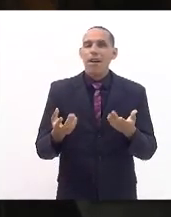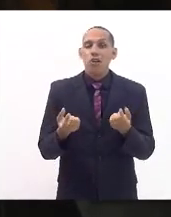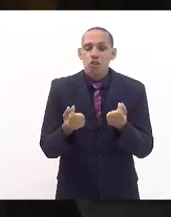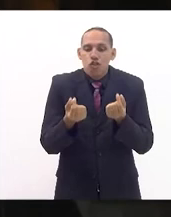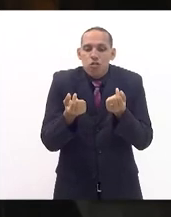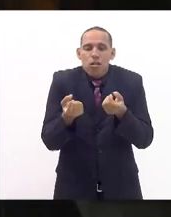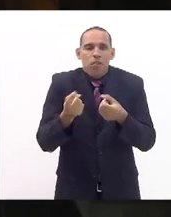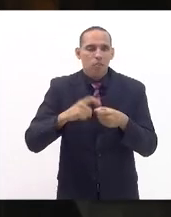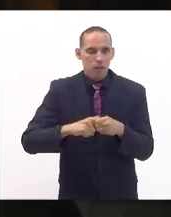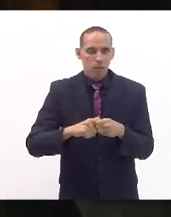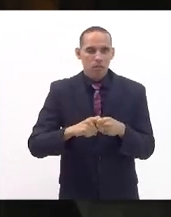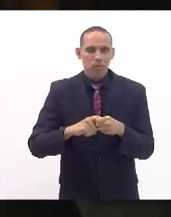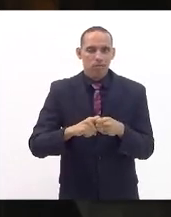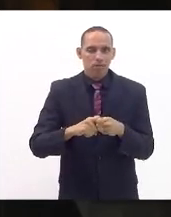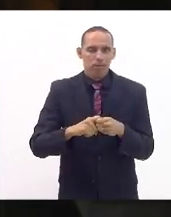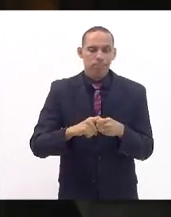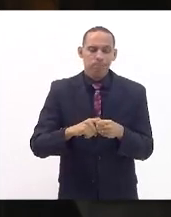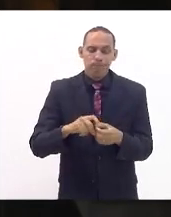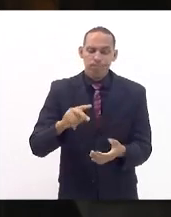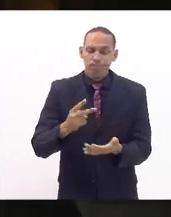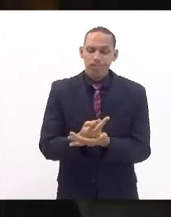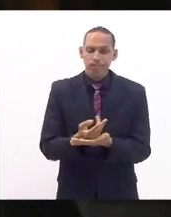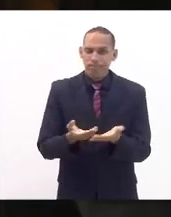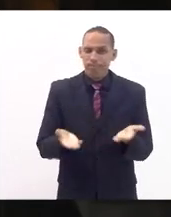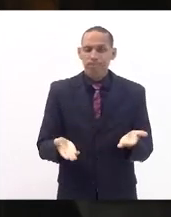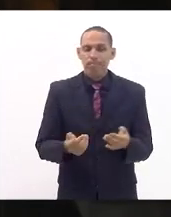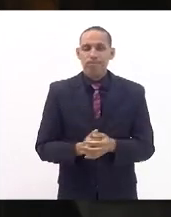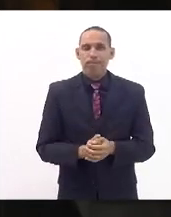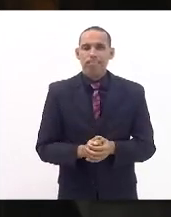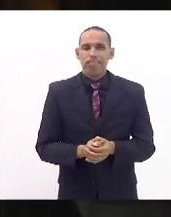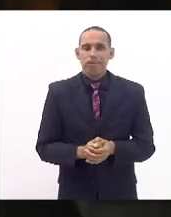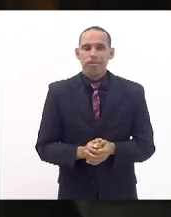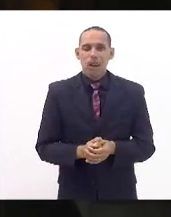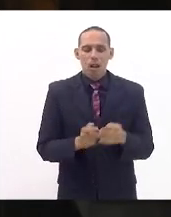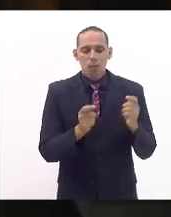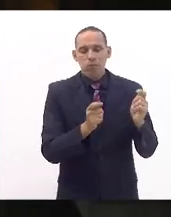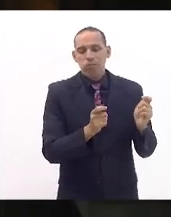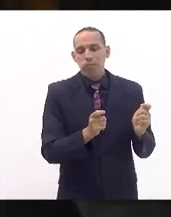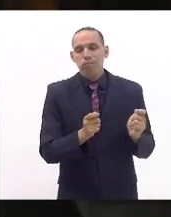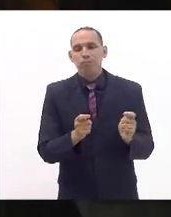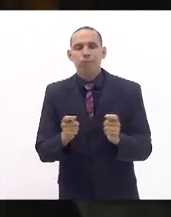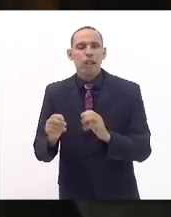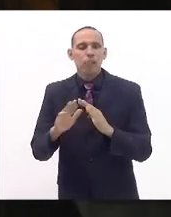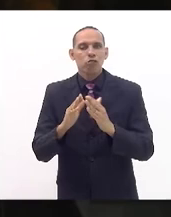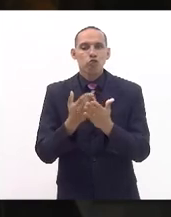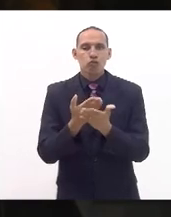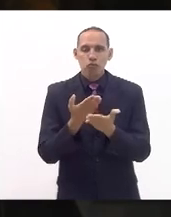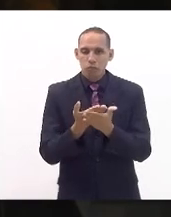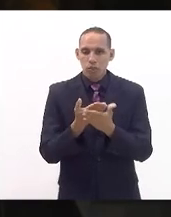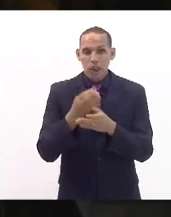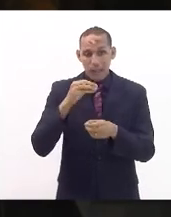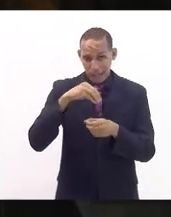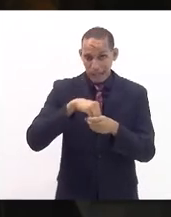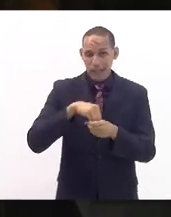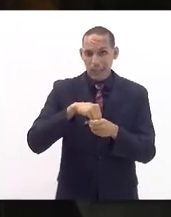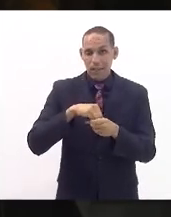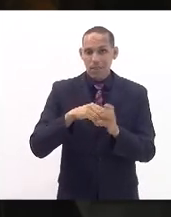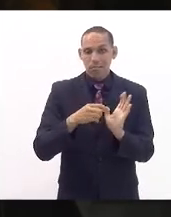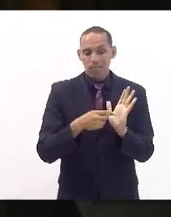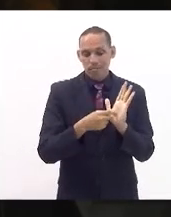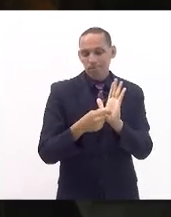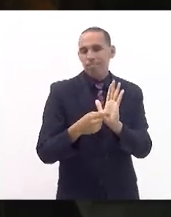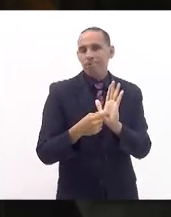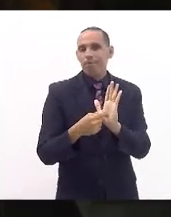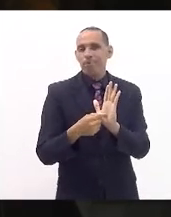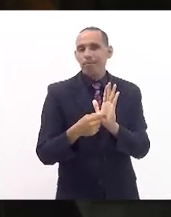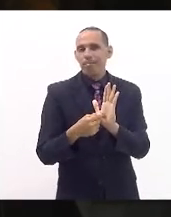país, essa realidade não é diferente. E no cotidiano das escolas, isso se refletiu de